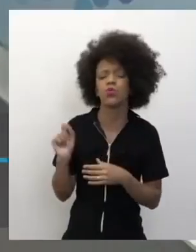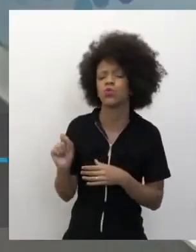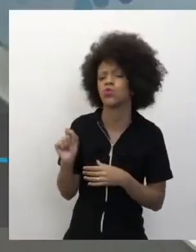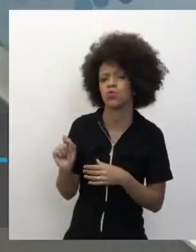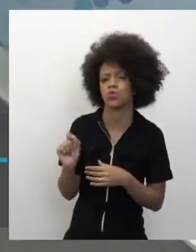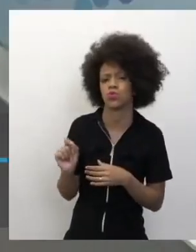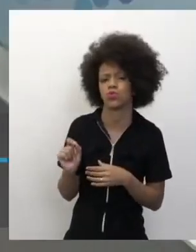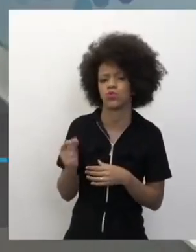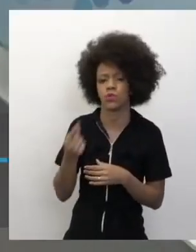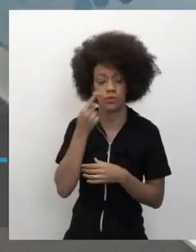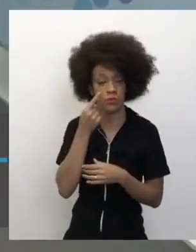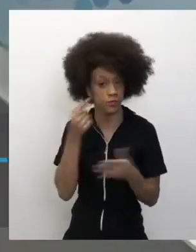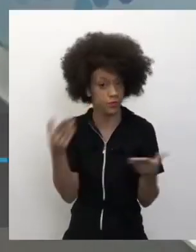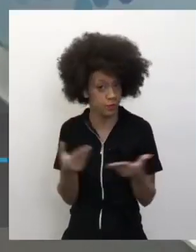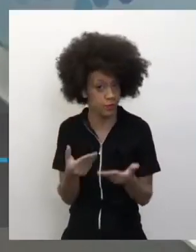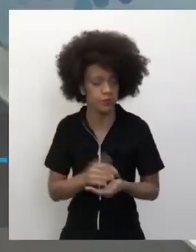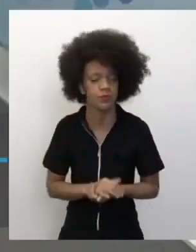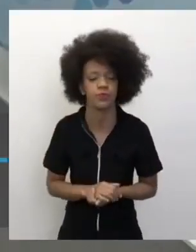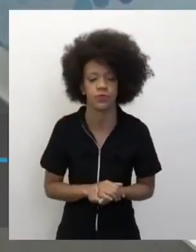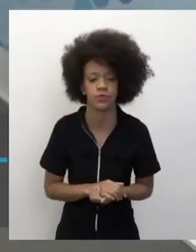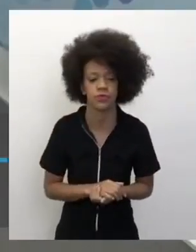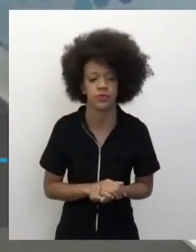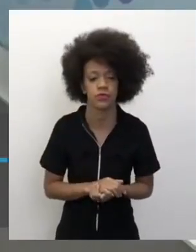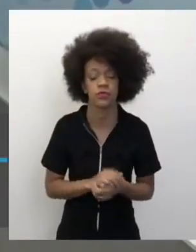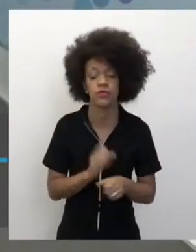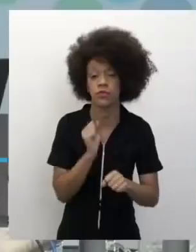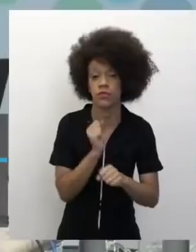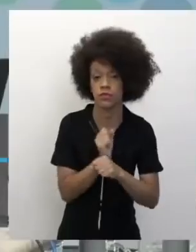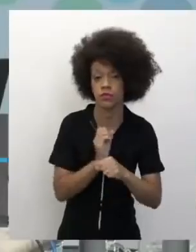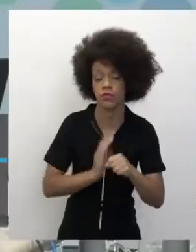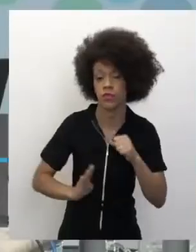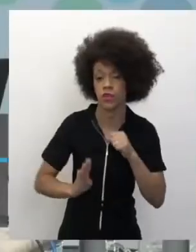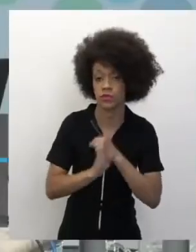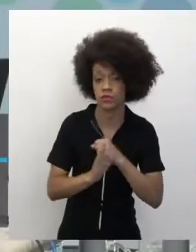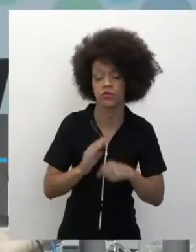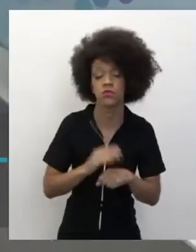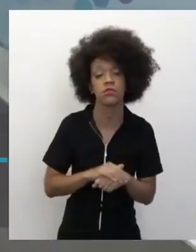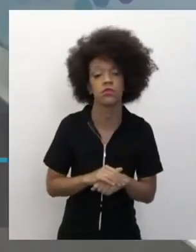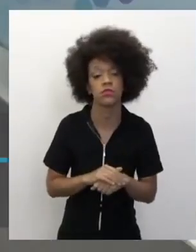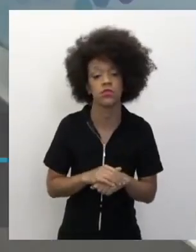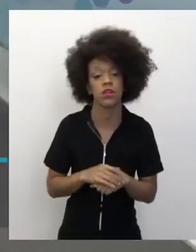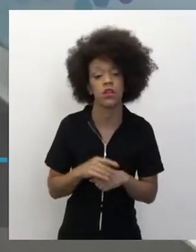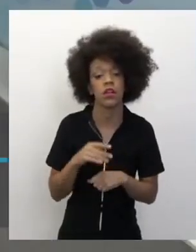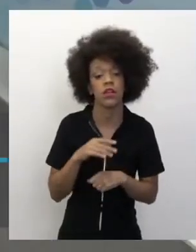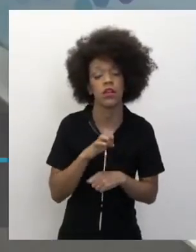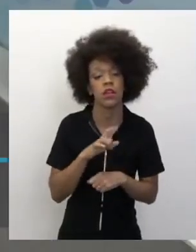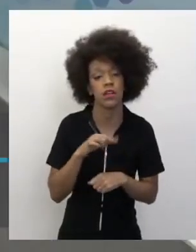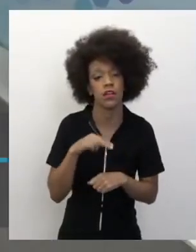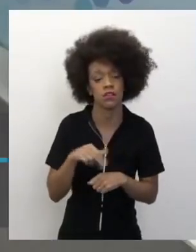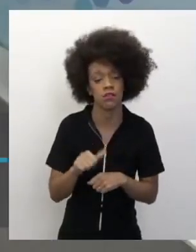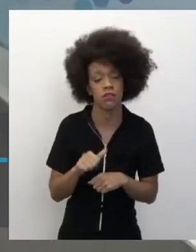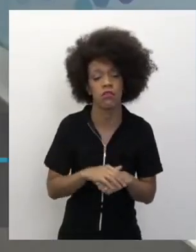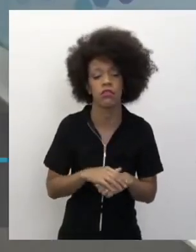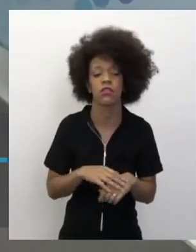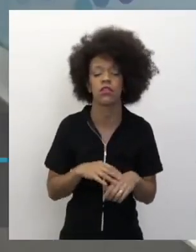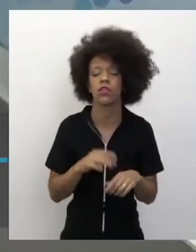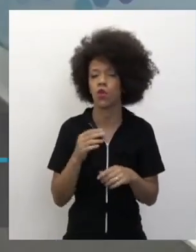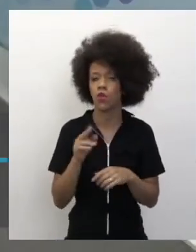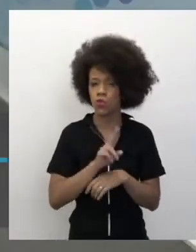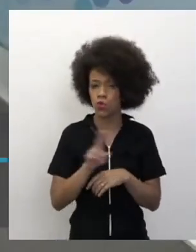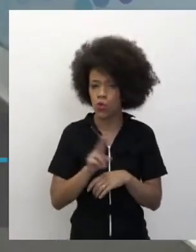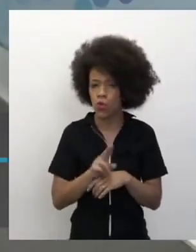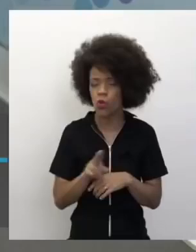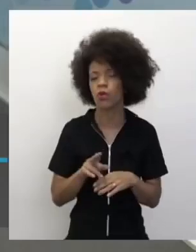palavras? Vamos ver agora. Né? Substantivo é a palavra. Pro Helena colocou. Que dá nome aos seres e coisas